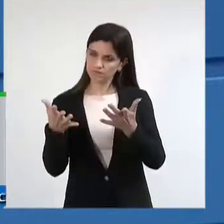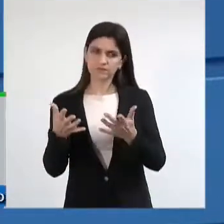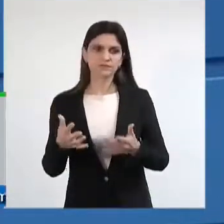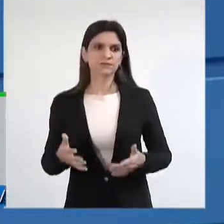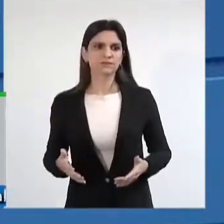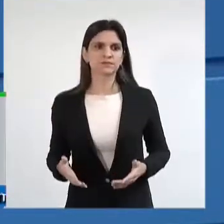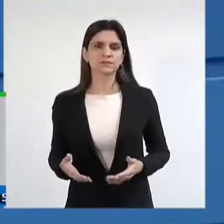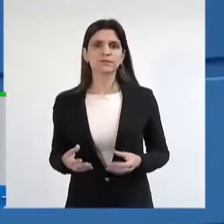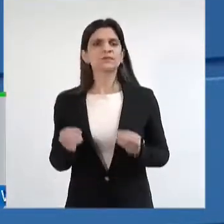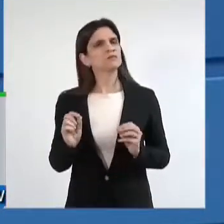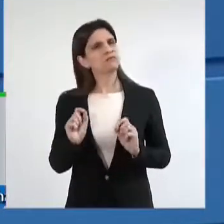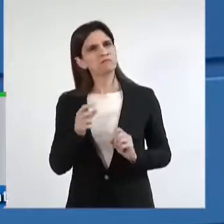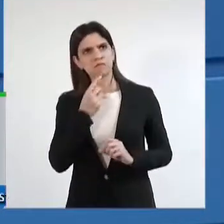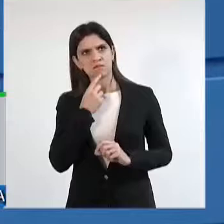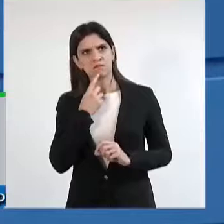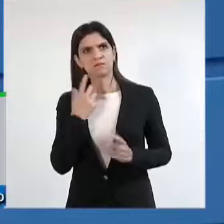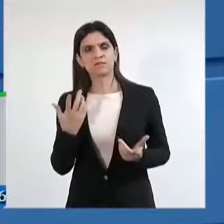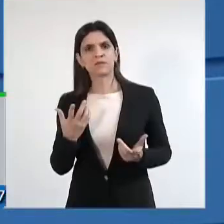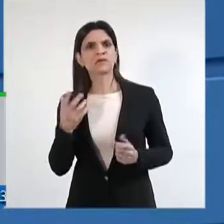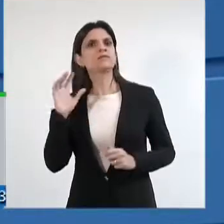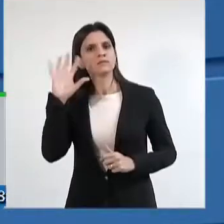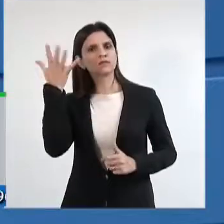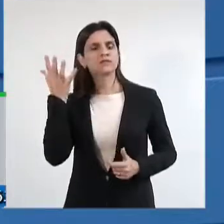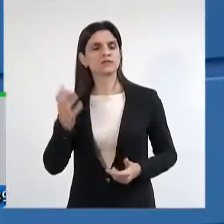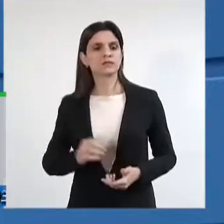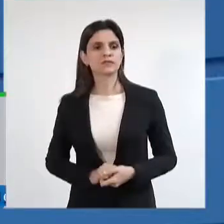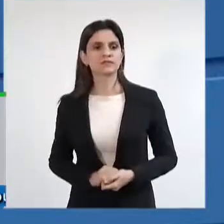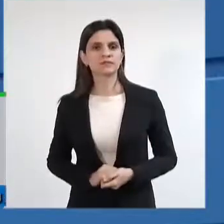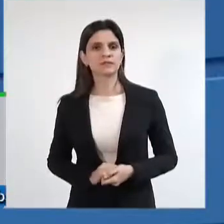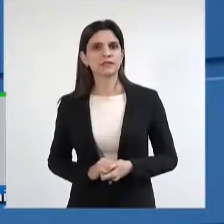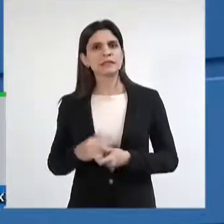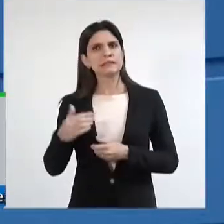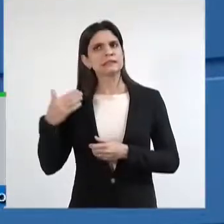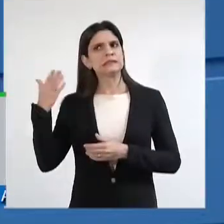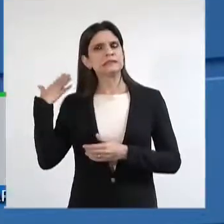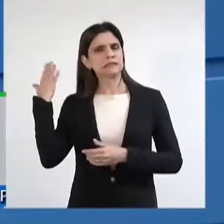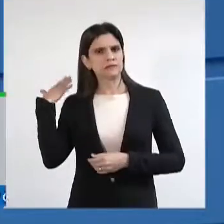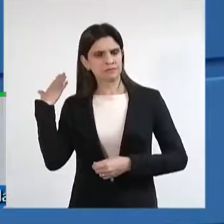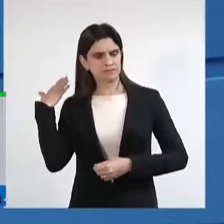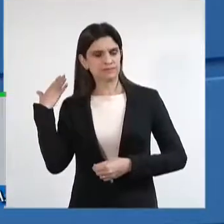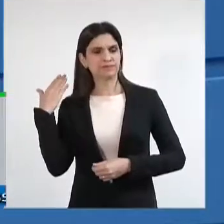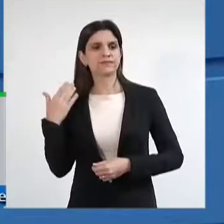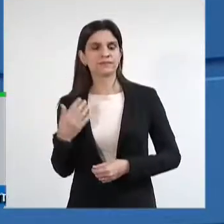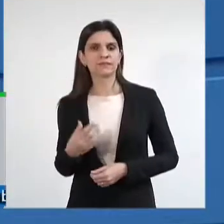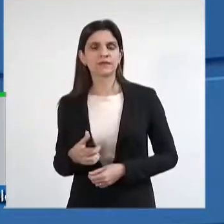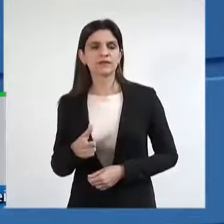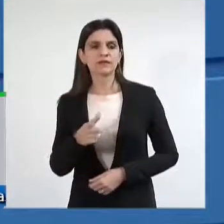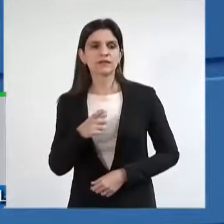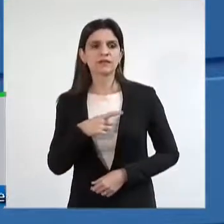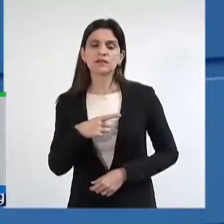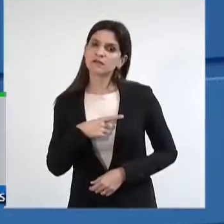acho que está acontecendo? Antigamente, no passado, existia